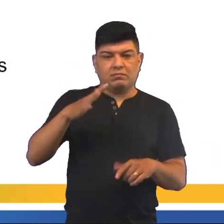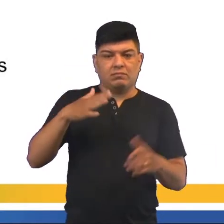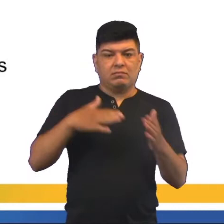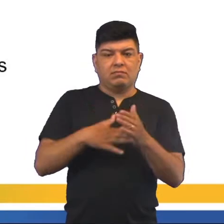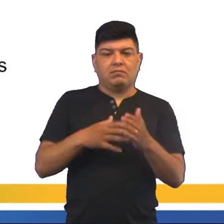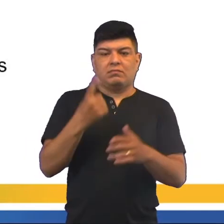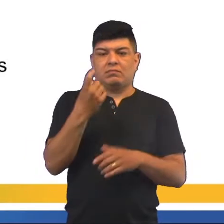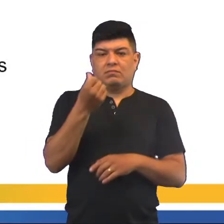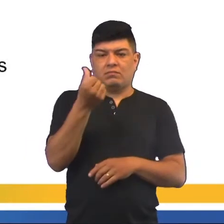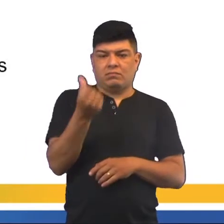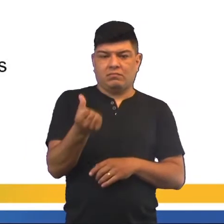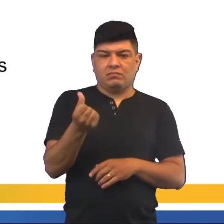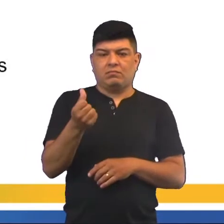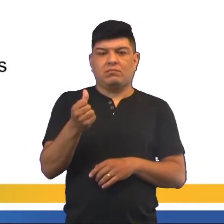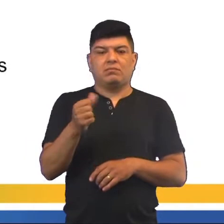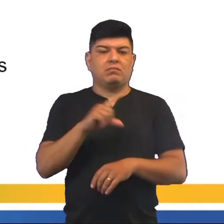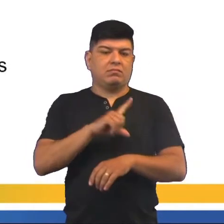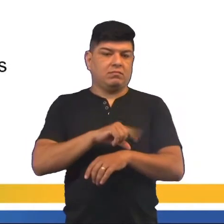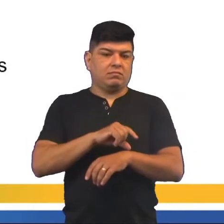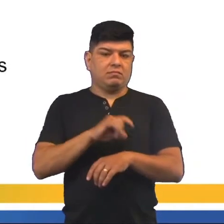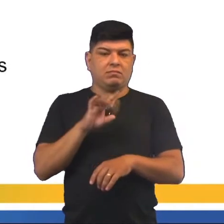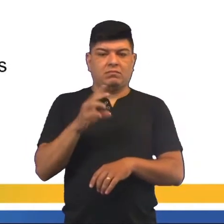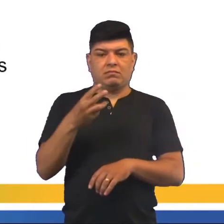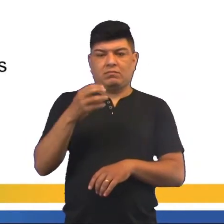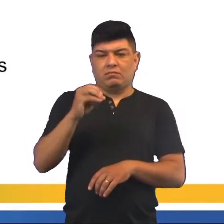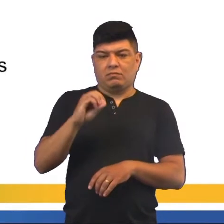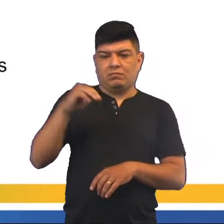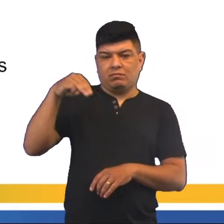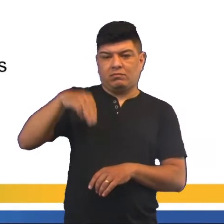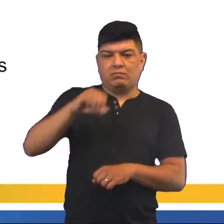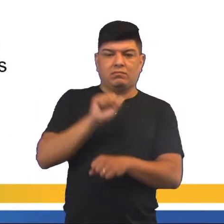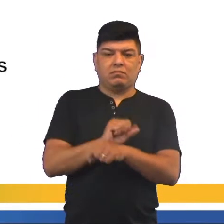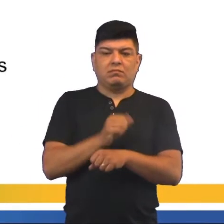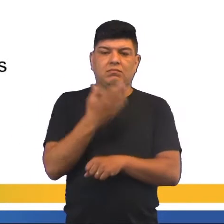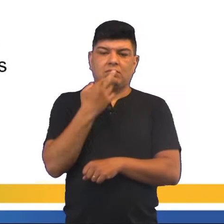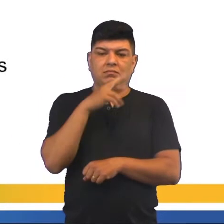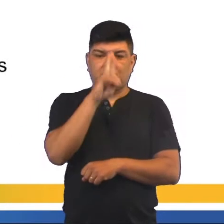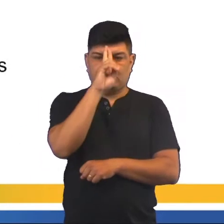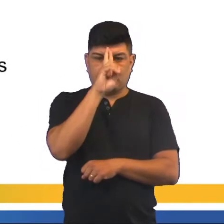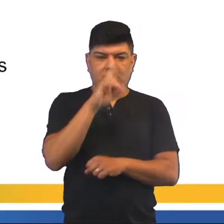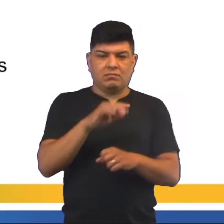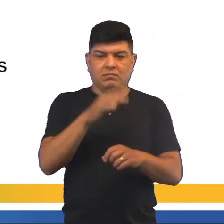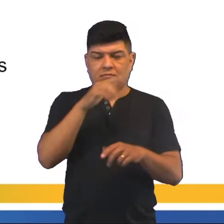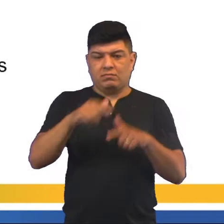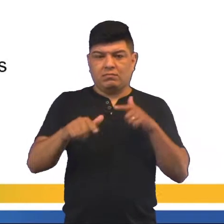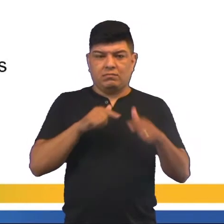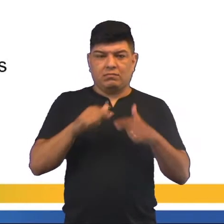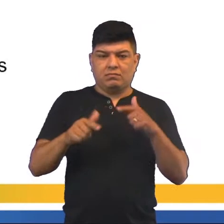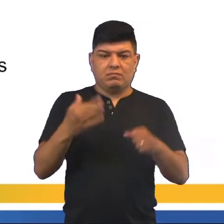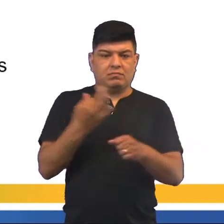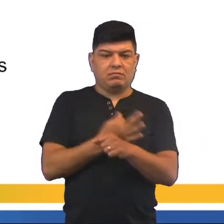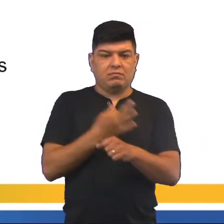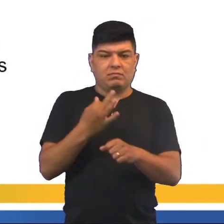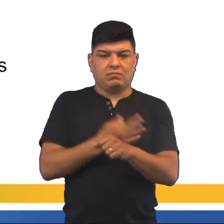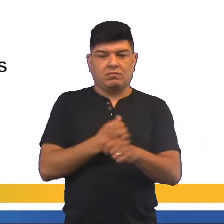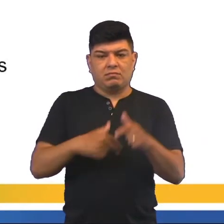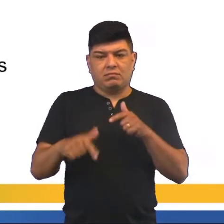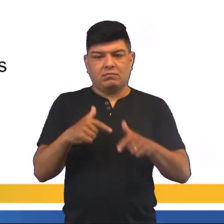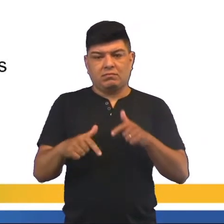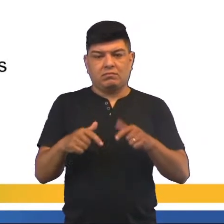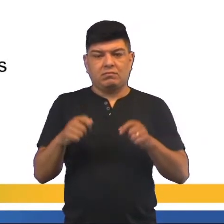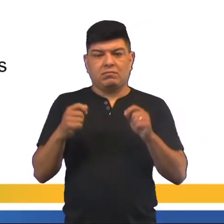até 16 horas, com apenas 30 minutos de pausa para o almoço. Os trabalhadores que não aguentassem as jornadas